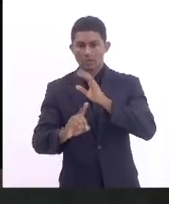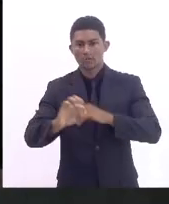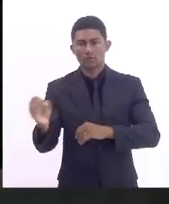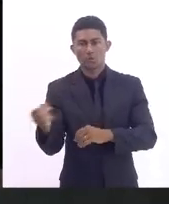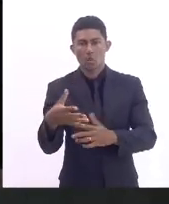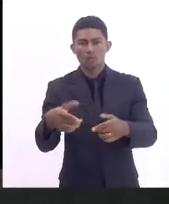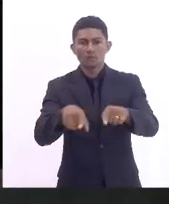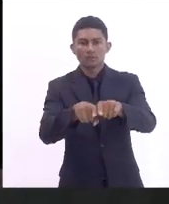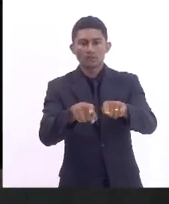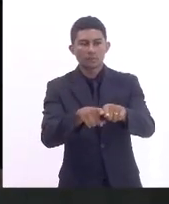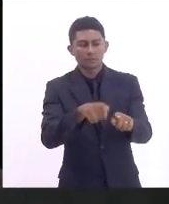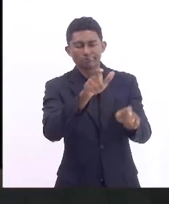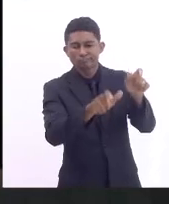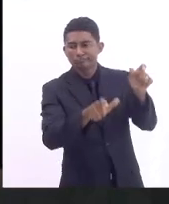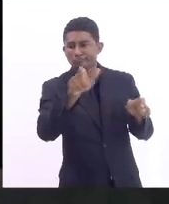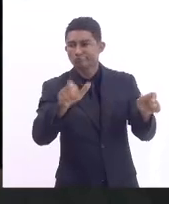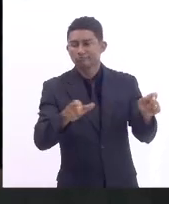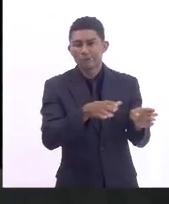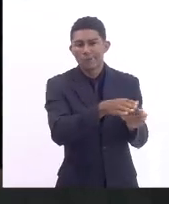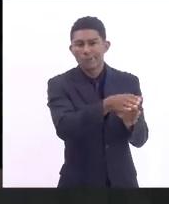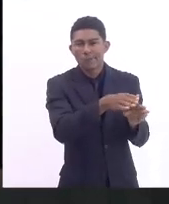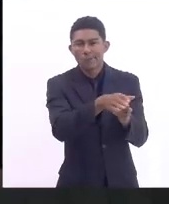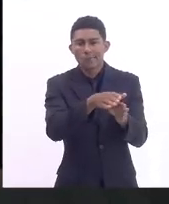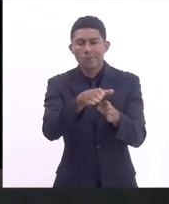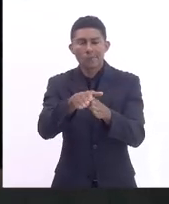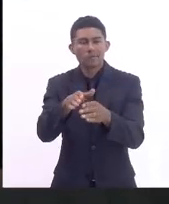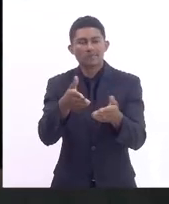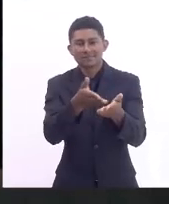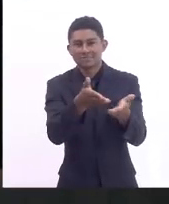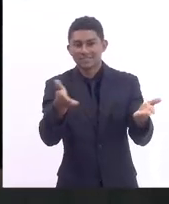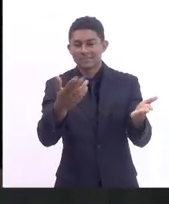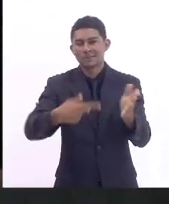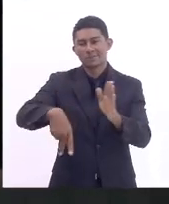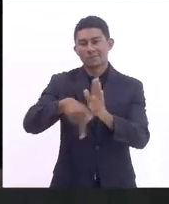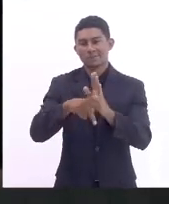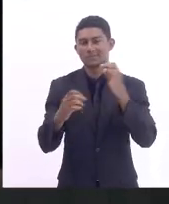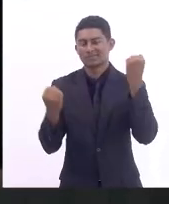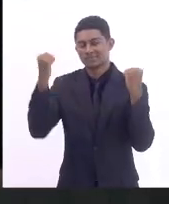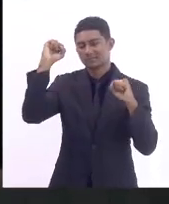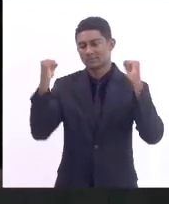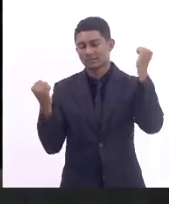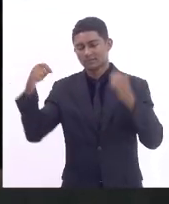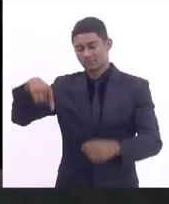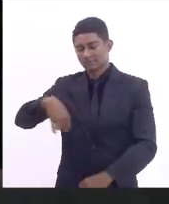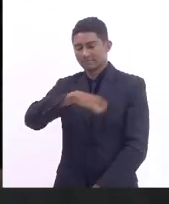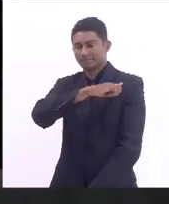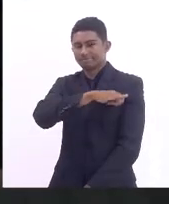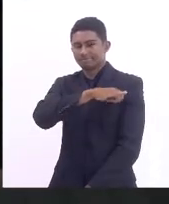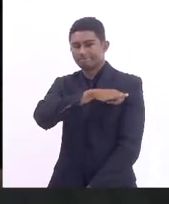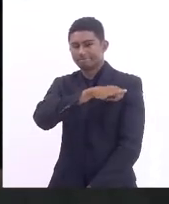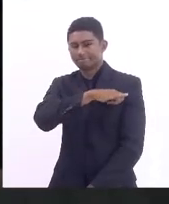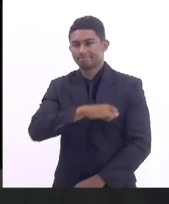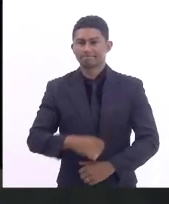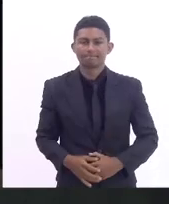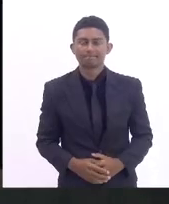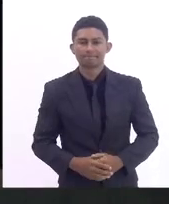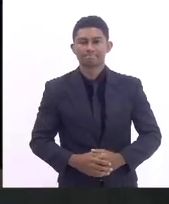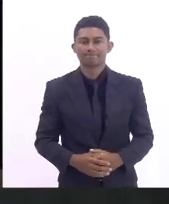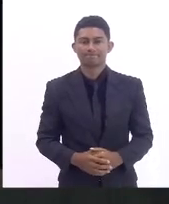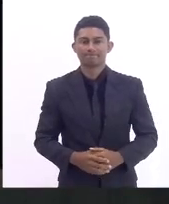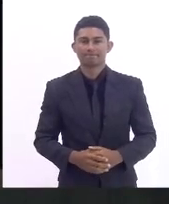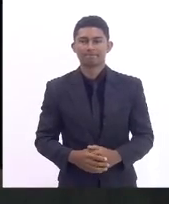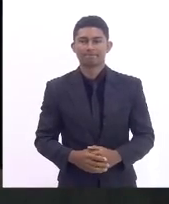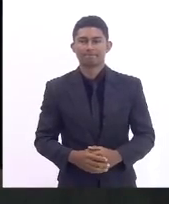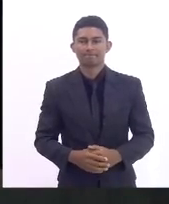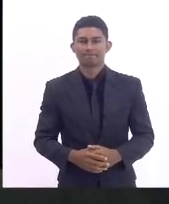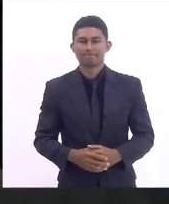conselheiros regionais dos técnicos industriais do Estado do Rio de Janeiro o